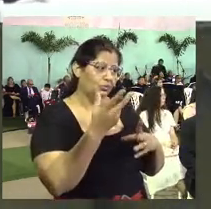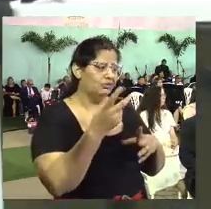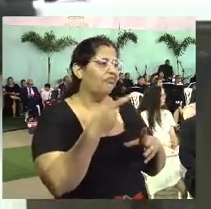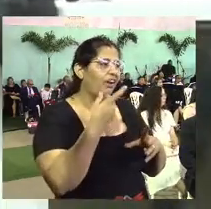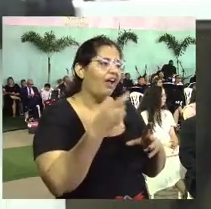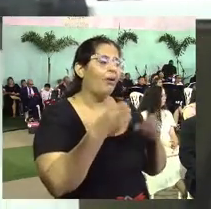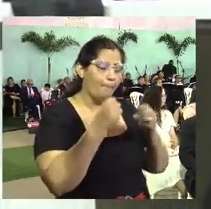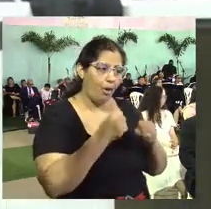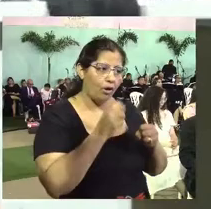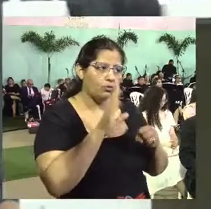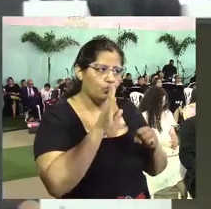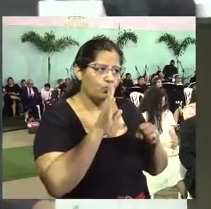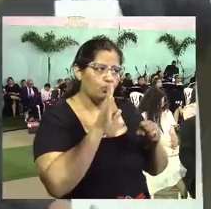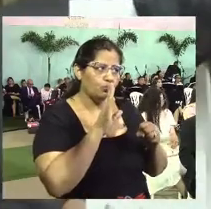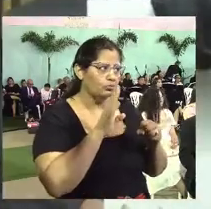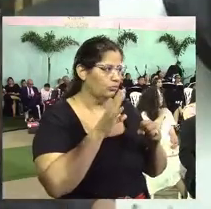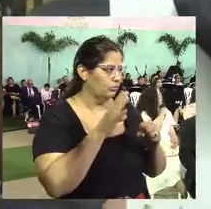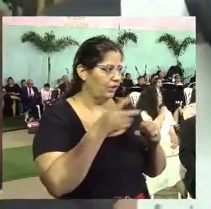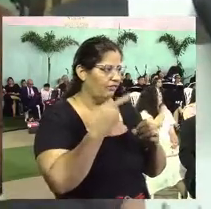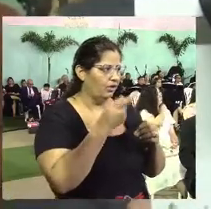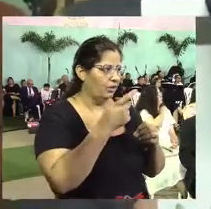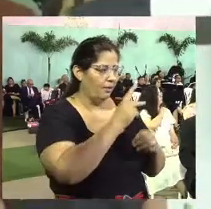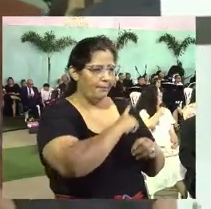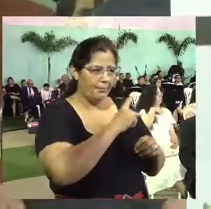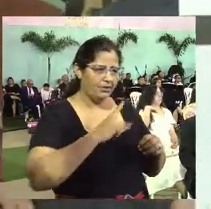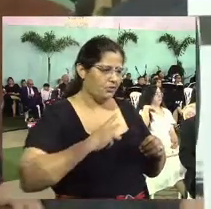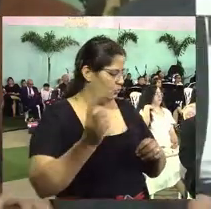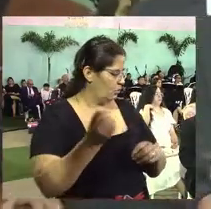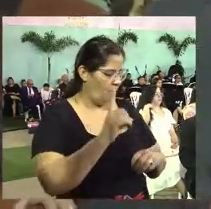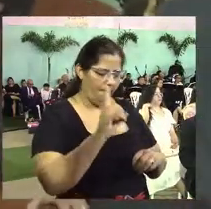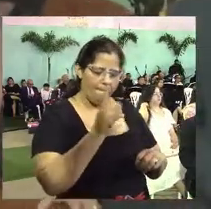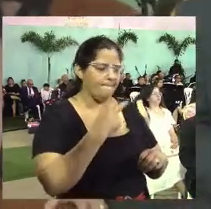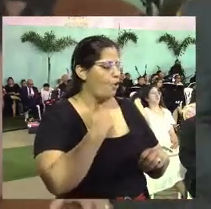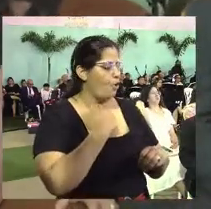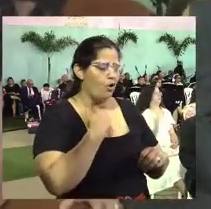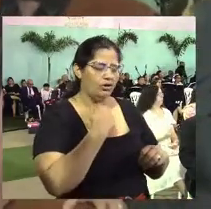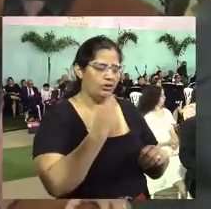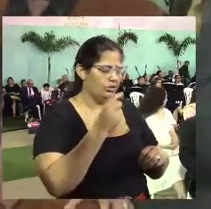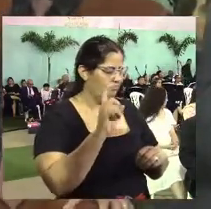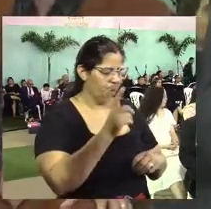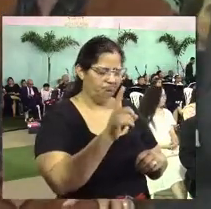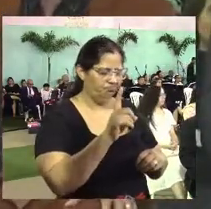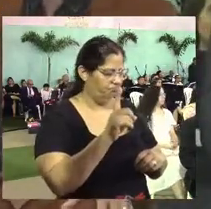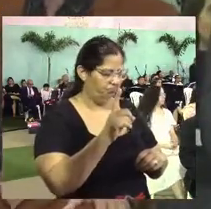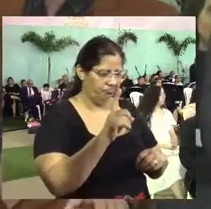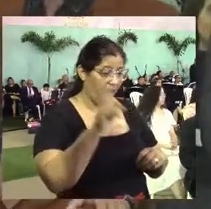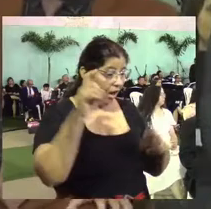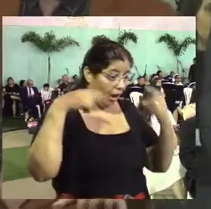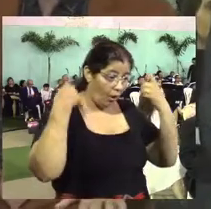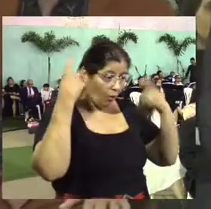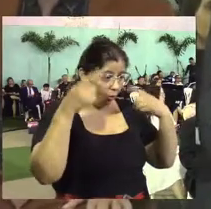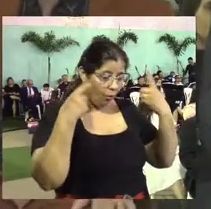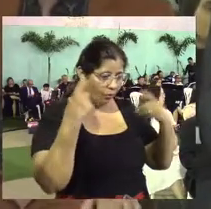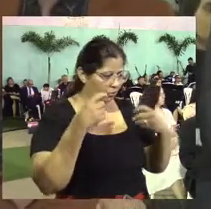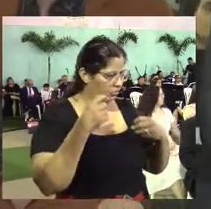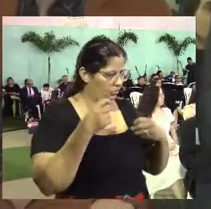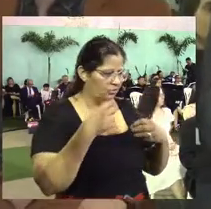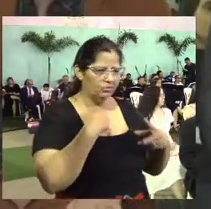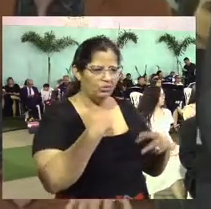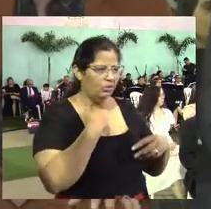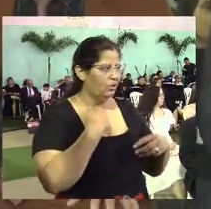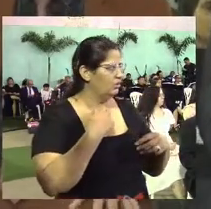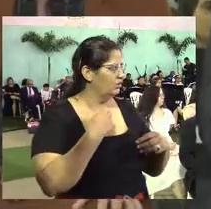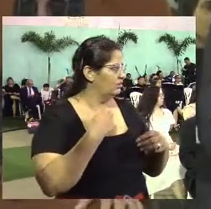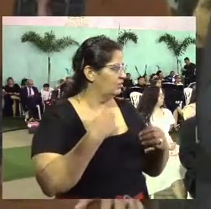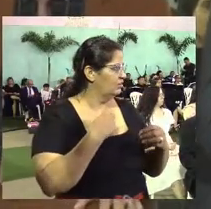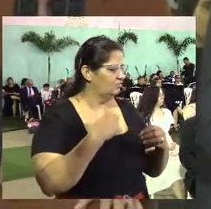disseram pastor não vai mais entrar aqui senão ele morre aqui dentro Os pastor louco ele quer pregar evangelho daí não tem